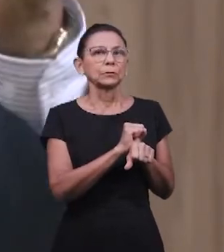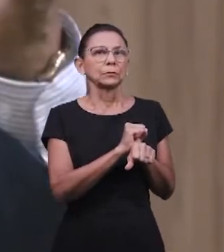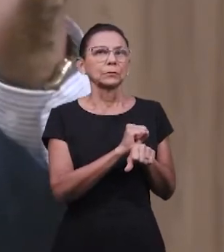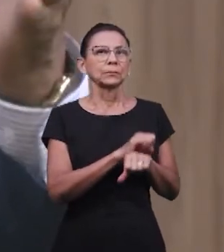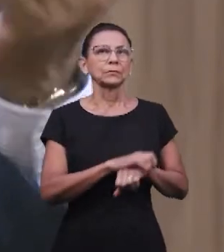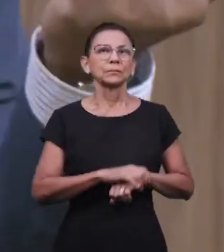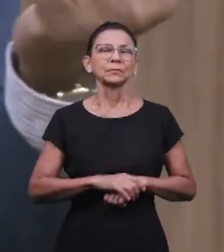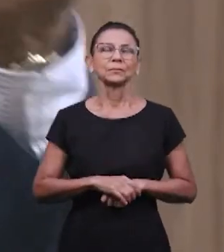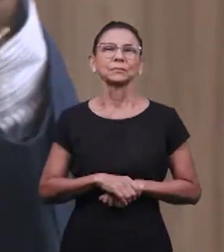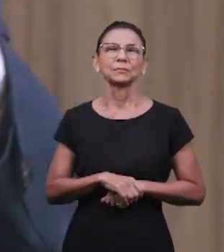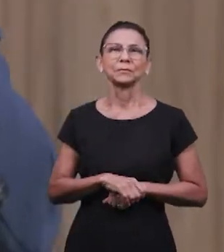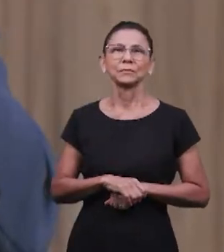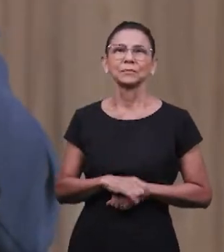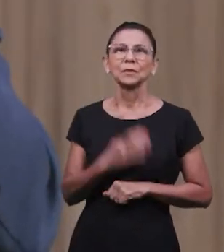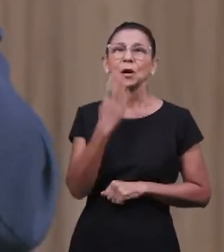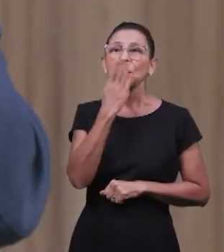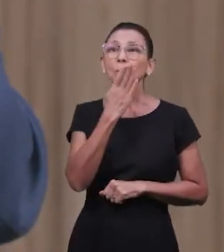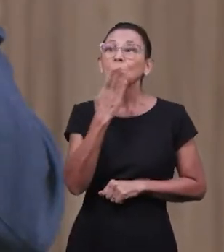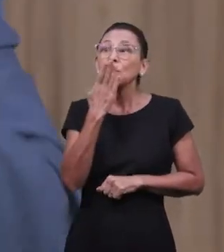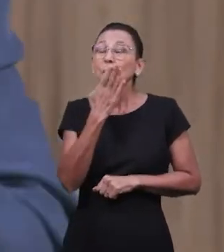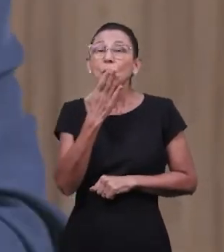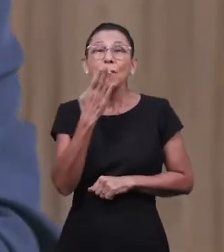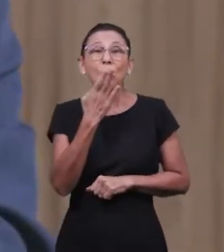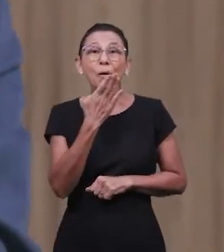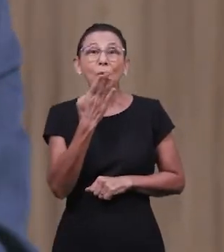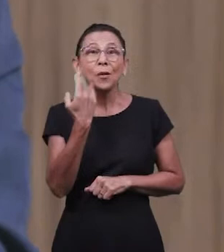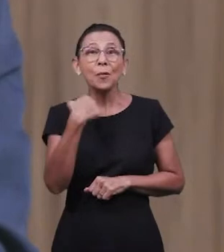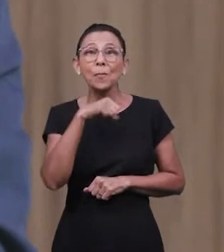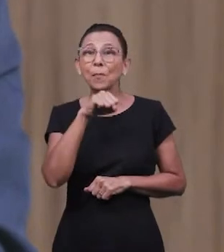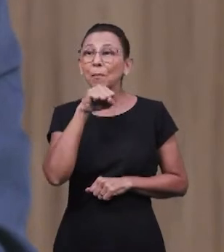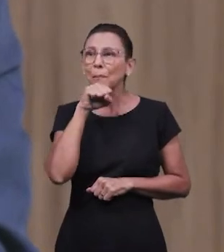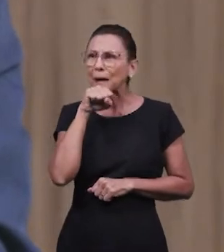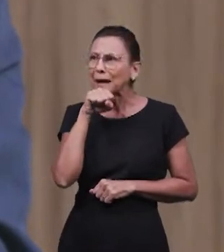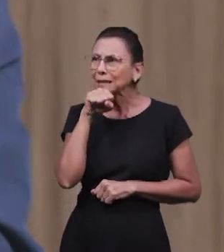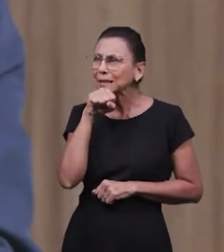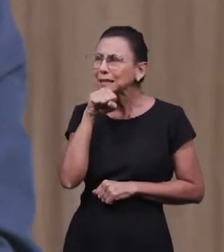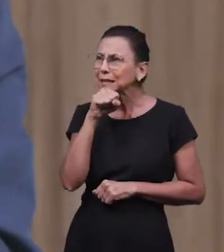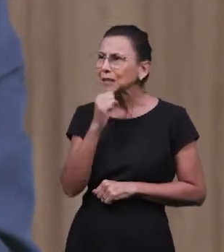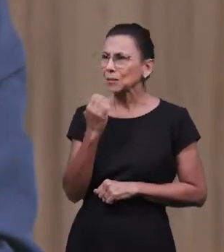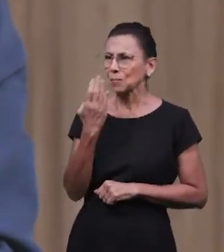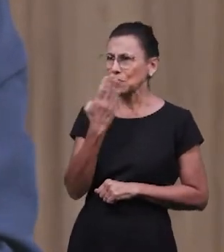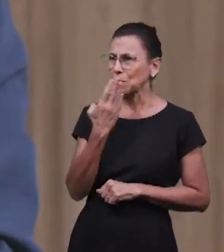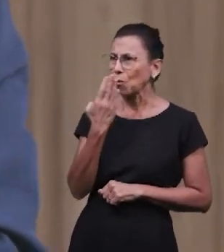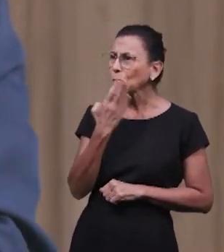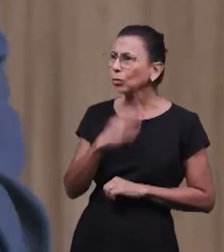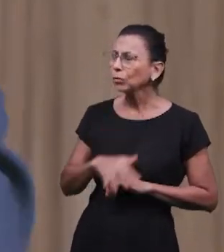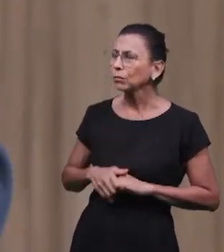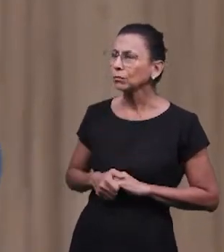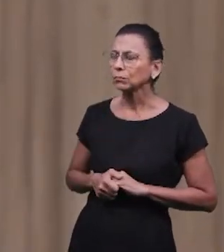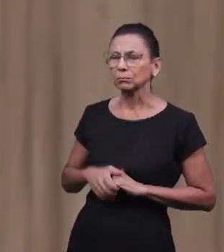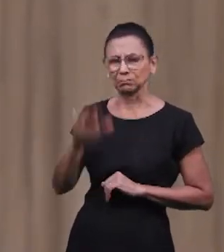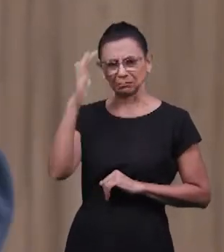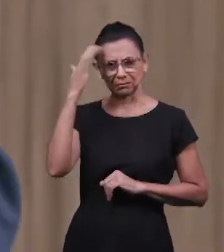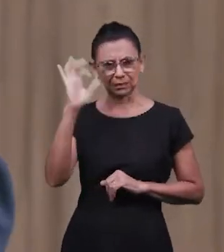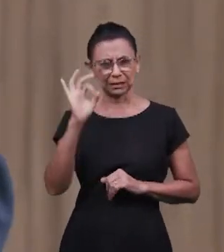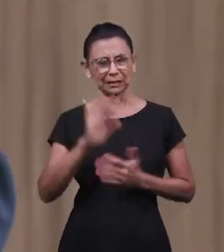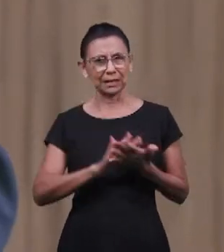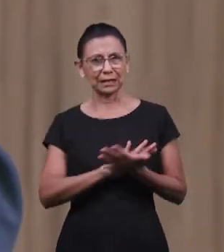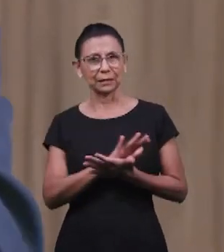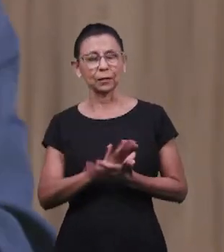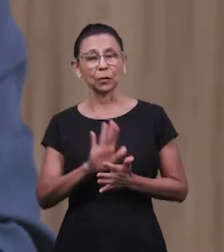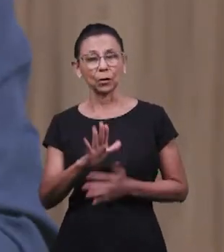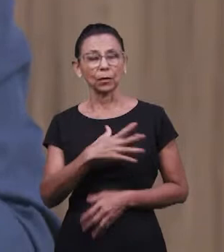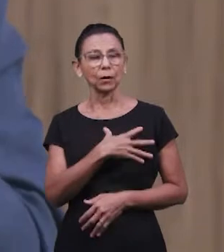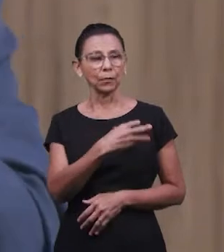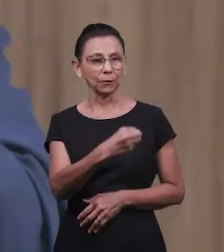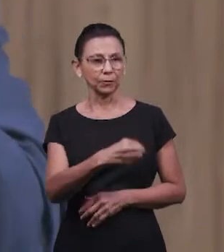irmãos, papai trouxe bolo, aí ele falou, eu vou levar um castigo com um bolo? Que negócio é esse? Eu não estou entendendo nada. Aí o pai chegou para ele, meu filho, estou trazendo